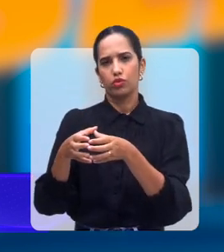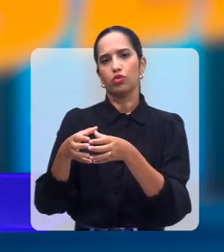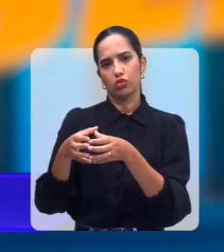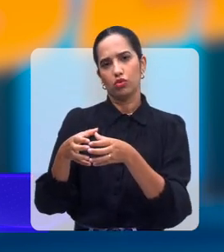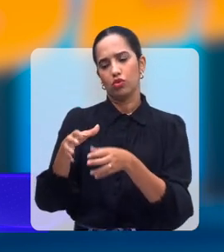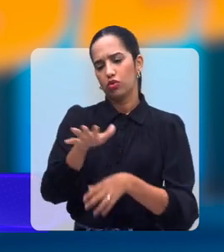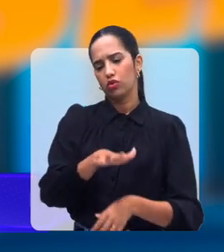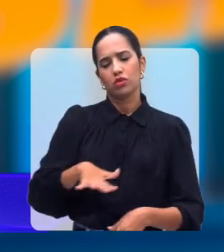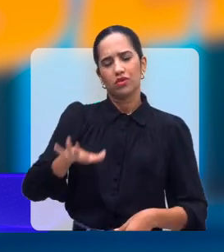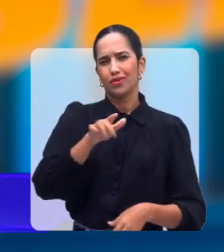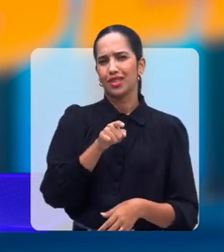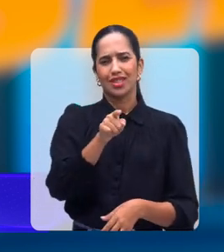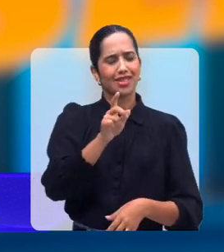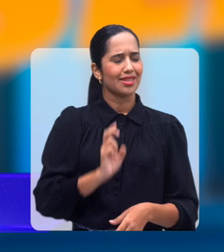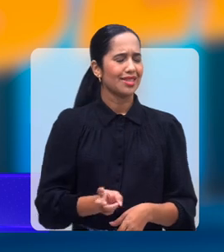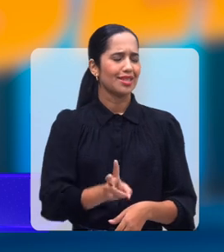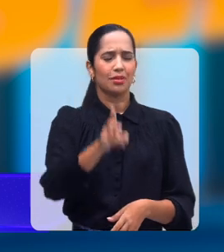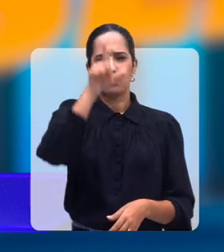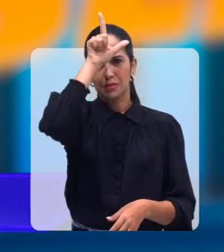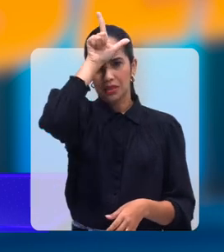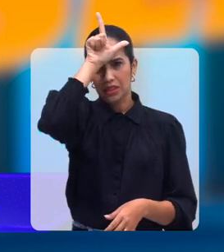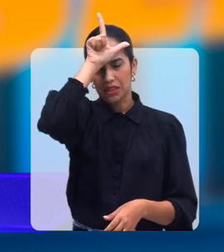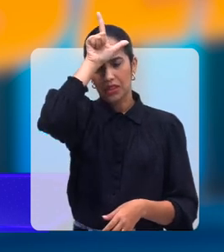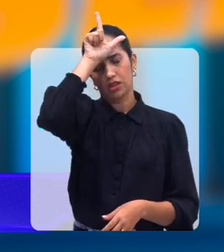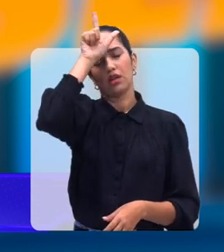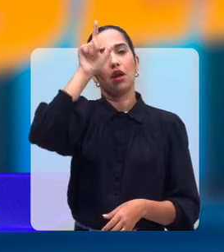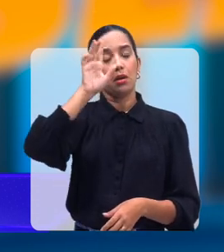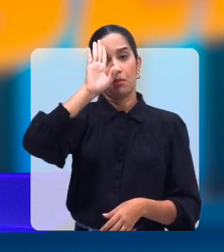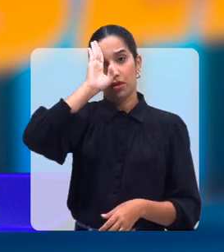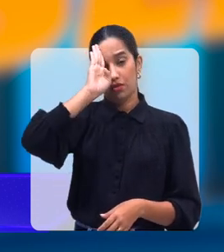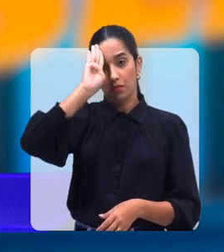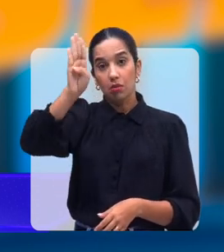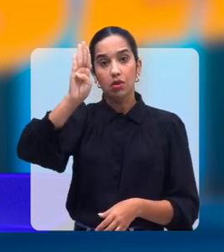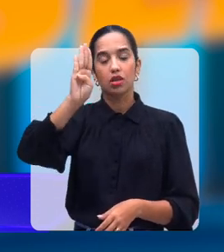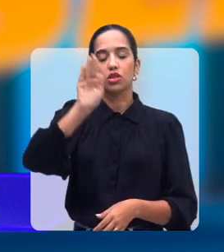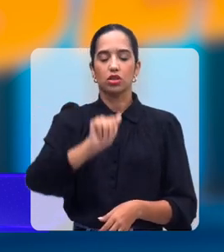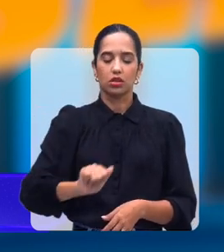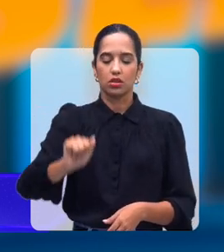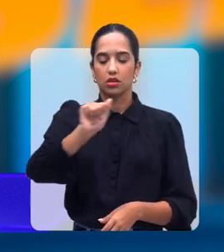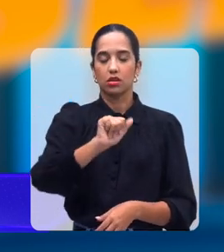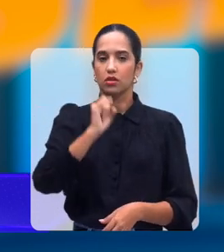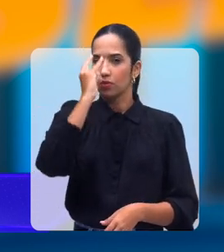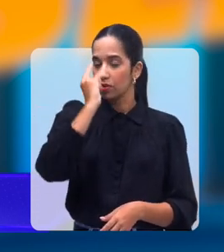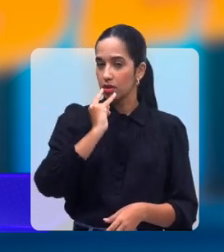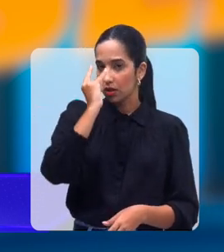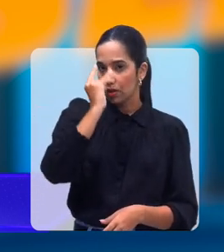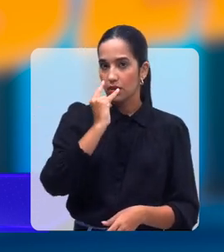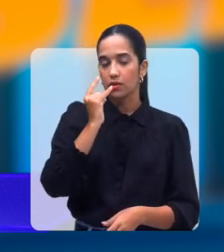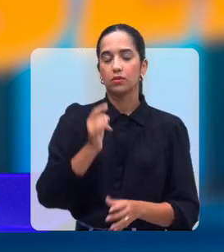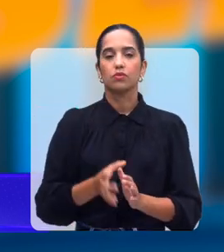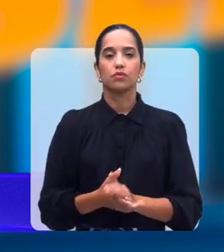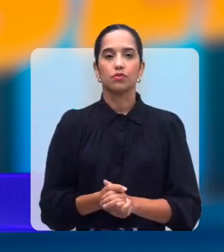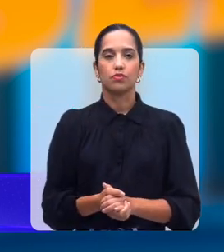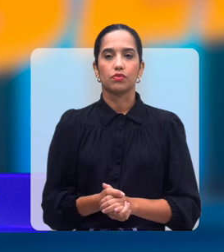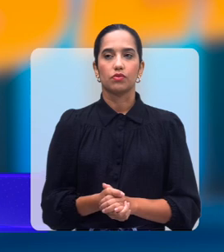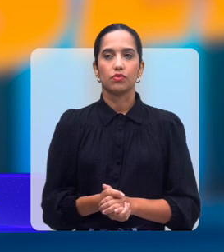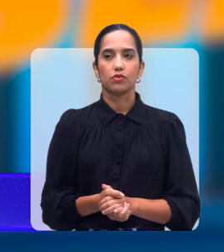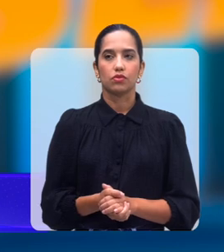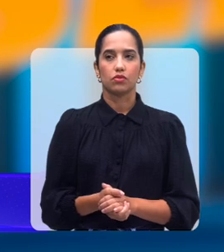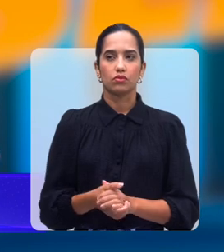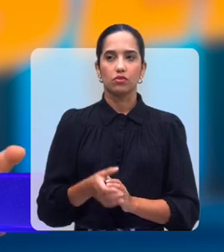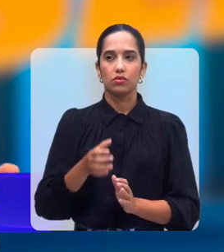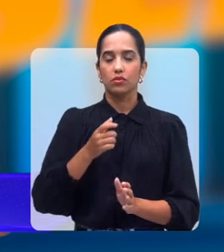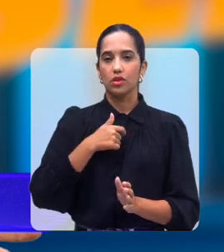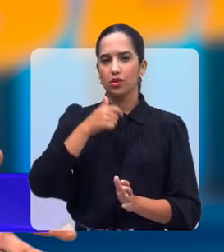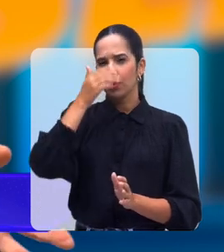você sempre liderou, sempre fez parte, né? A começar pela Associação dos Cegos. Eu acredito, Chico,